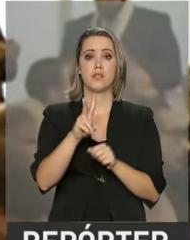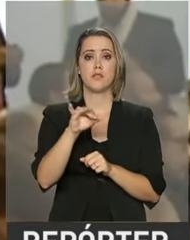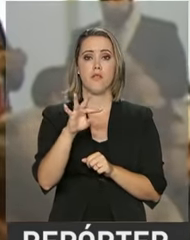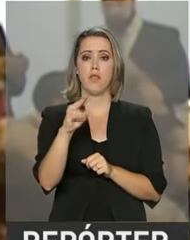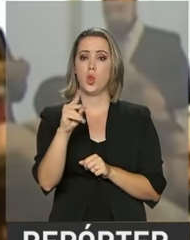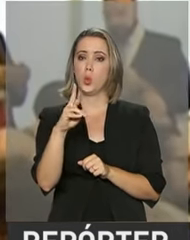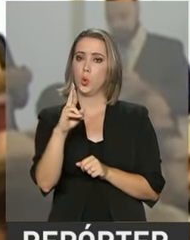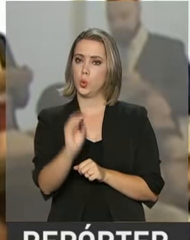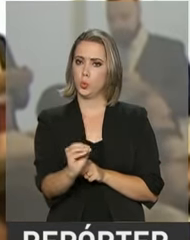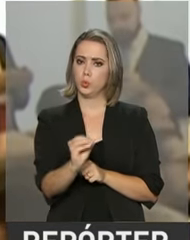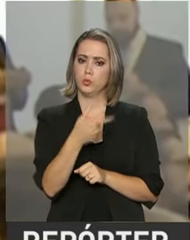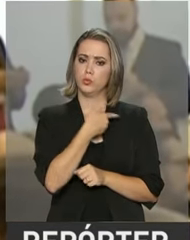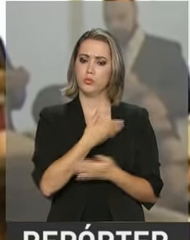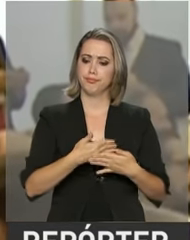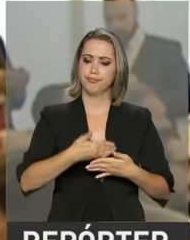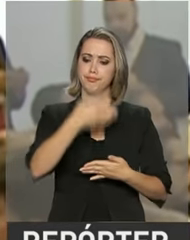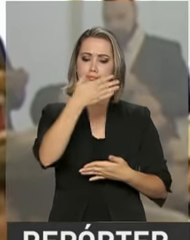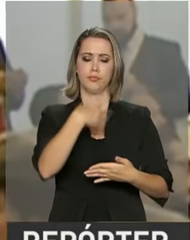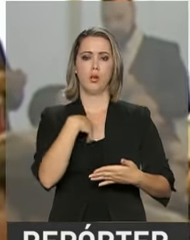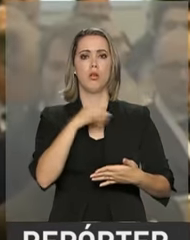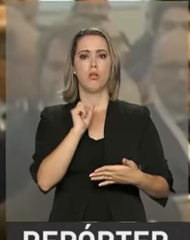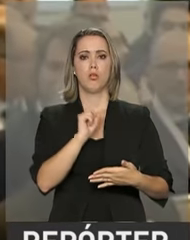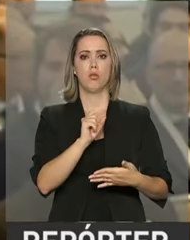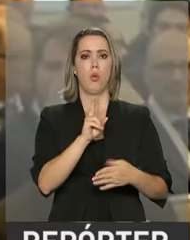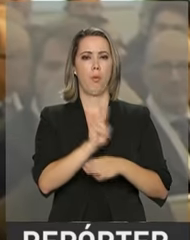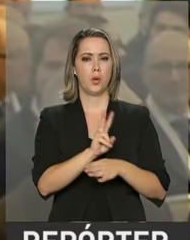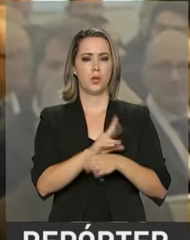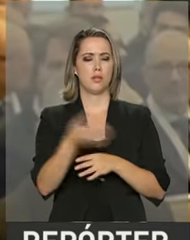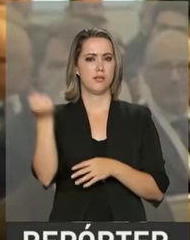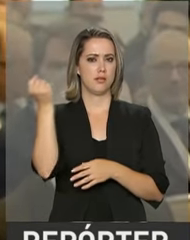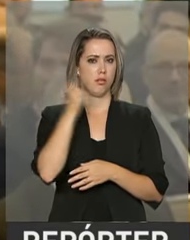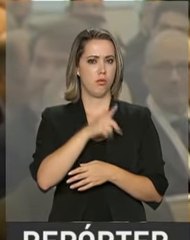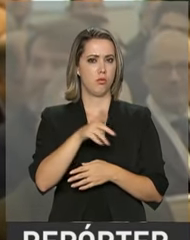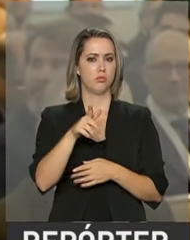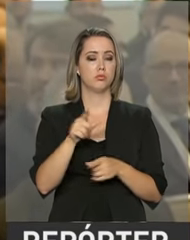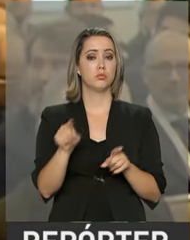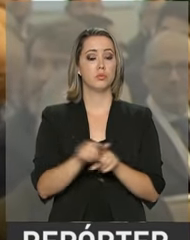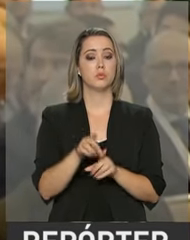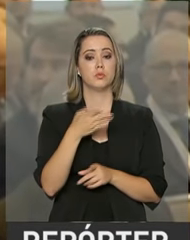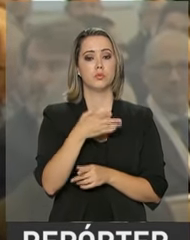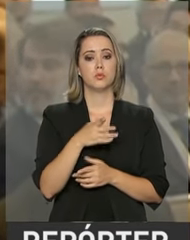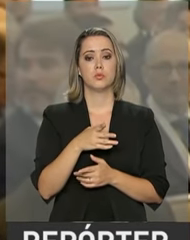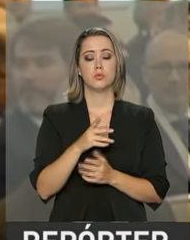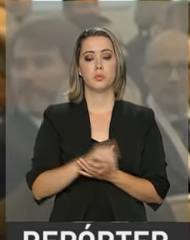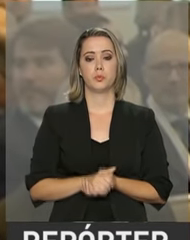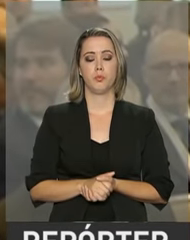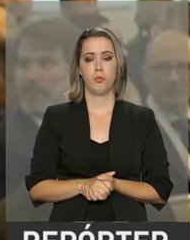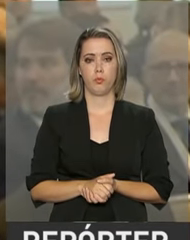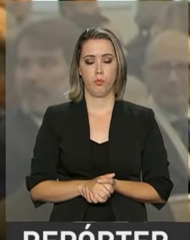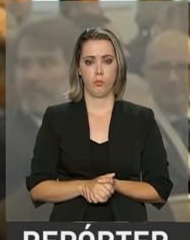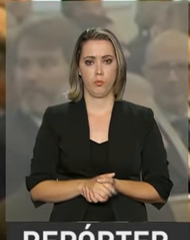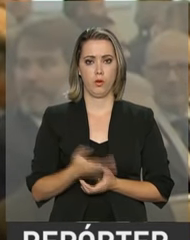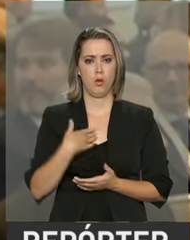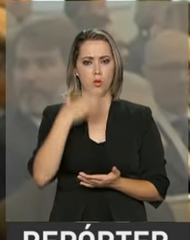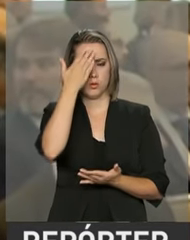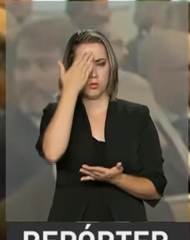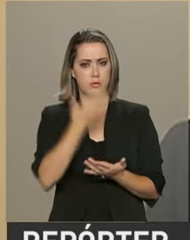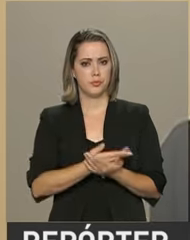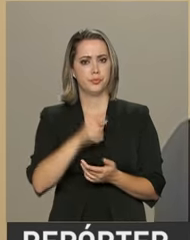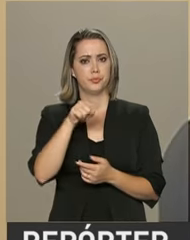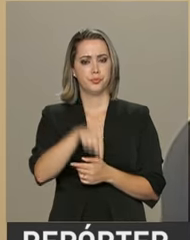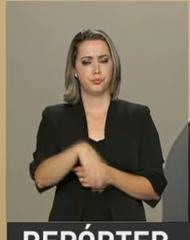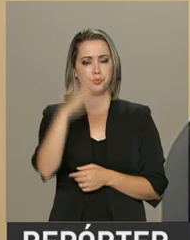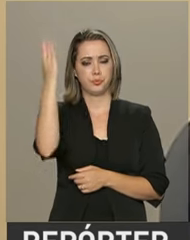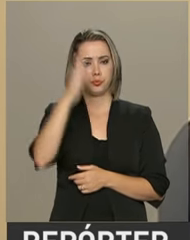e vê no brasil um grande mercado para o produto na economia mas podem terminar no american confirma muito nesse mercado